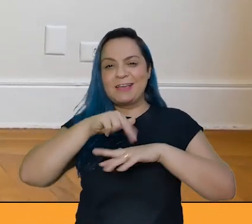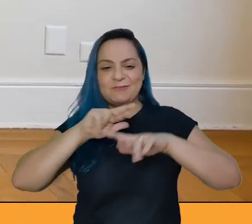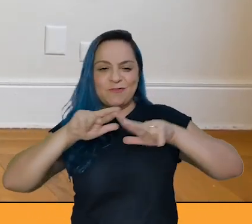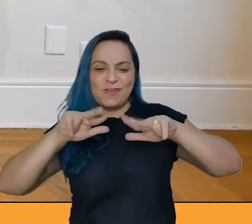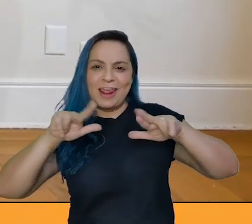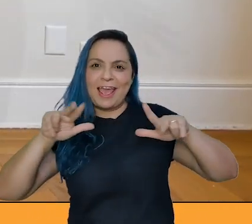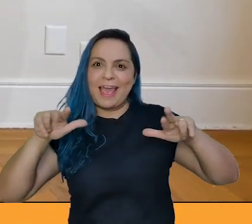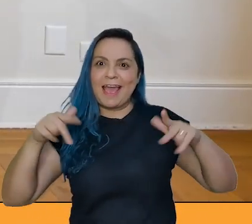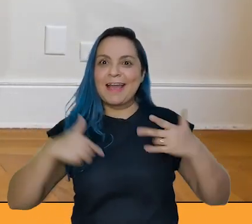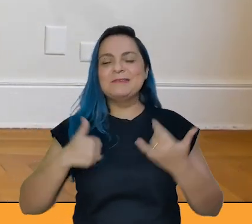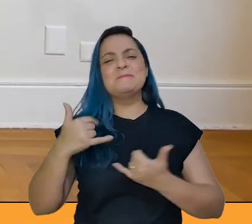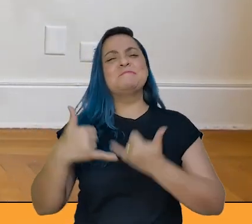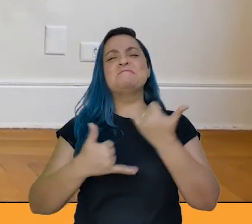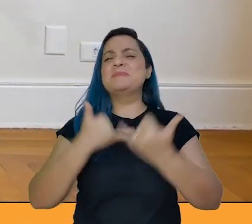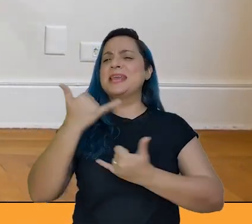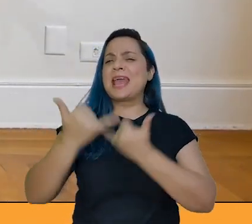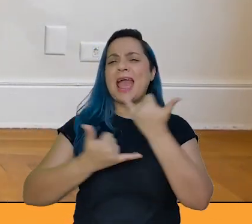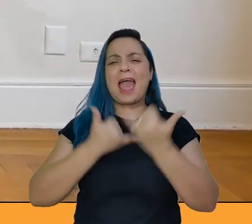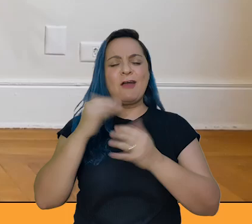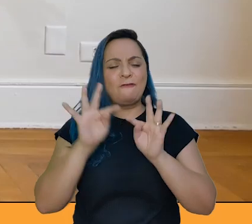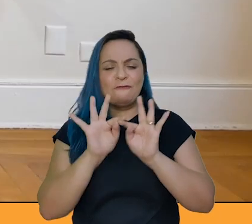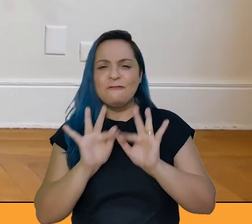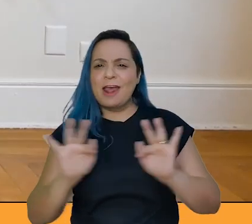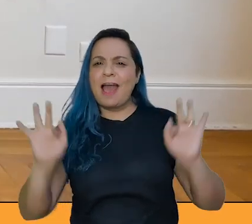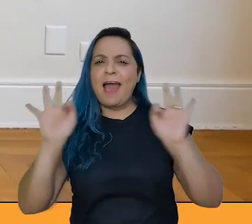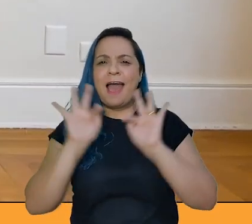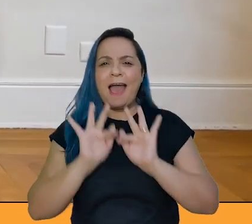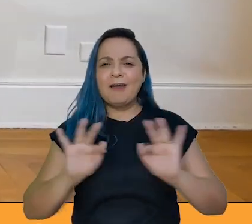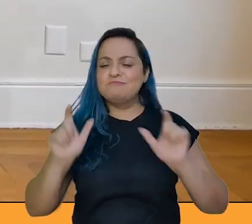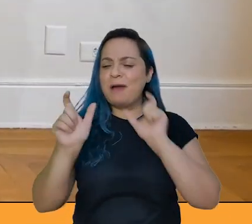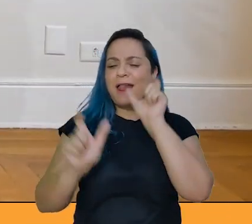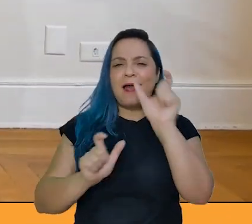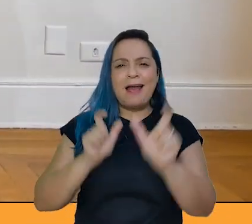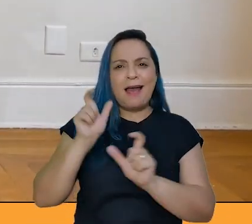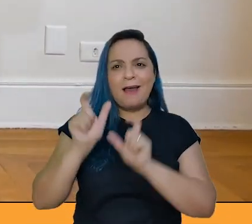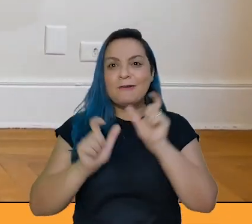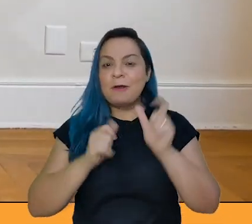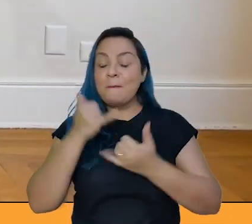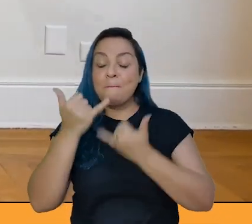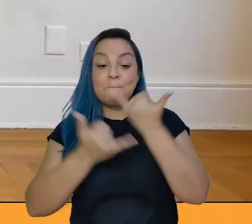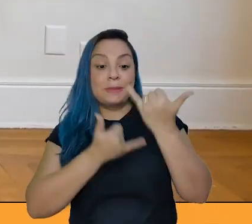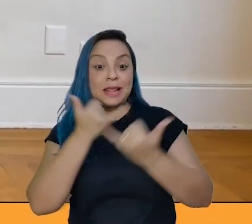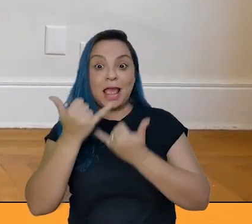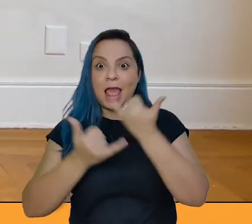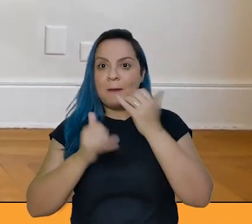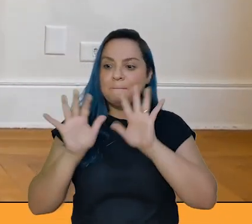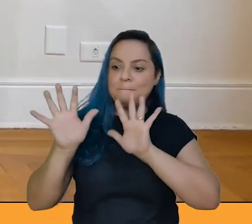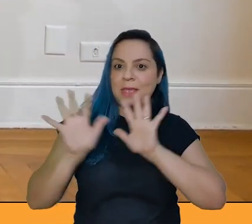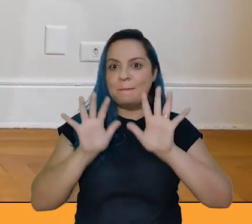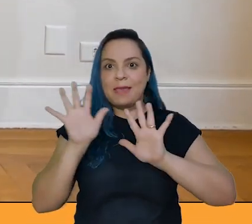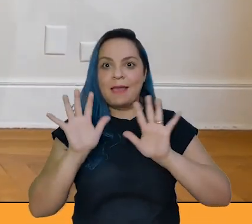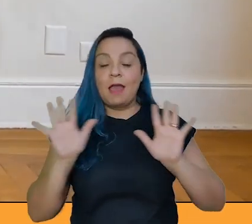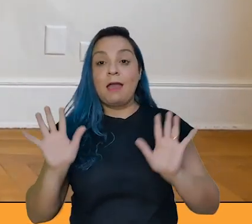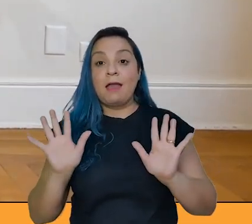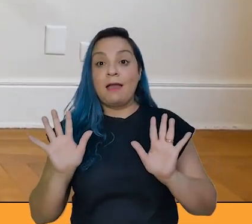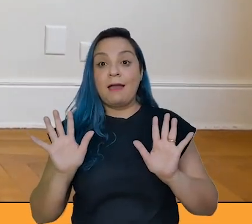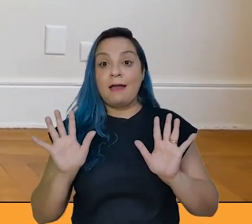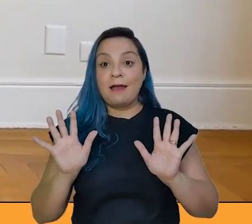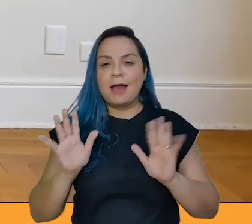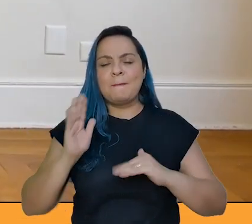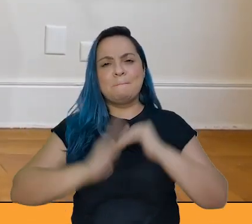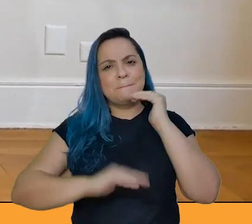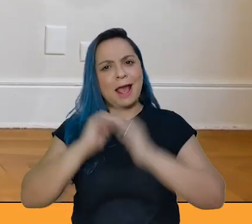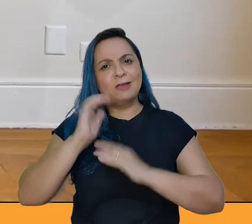brincar com muita coisa, dá pra brincar com frases, dá pra brincar com palavras, dá pra brincar com mímica.